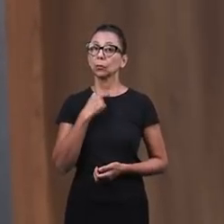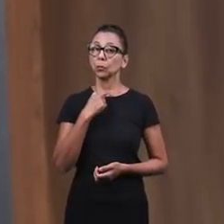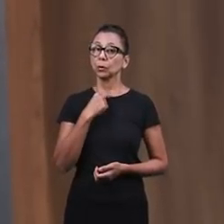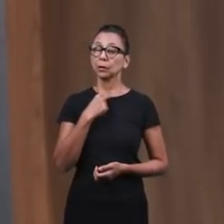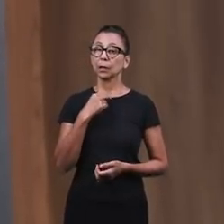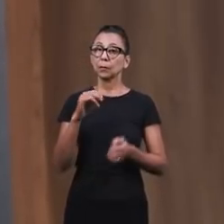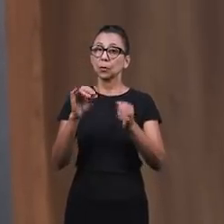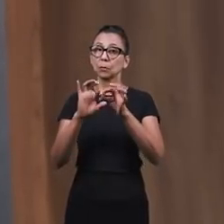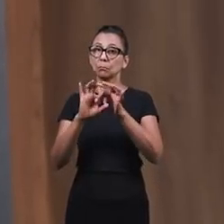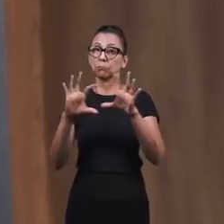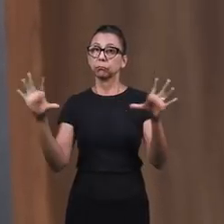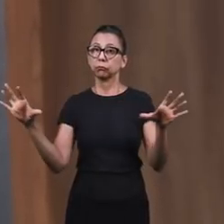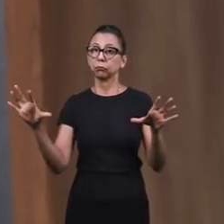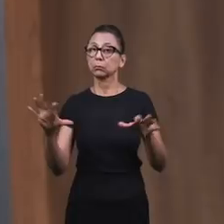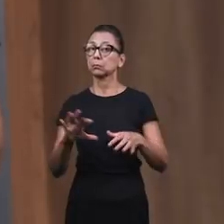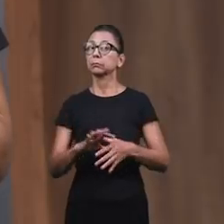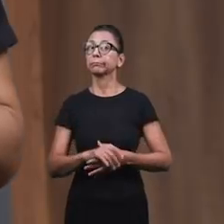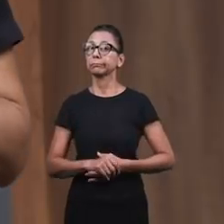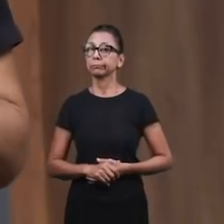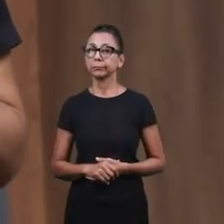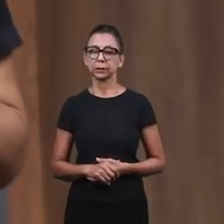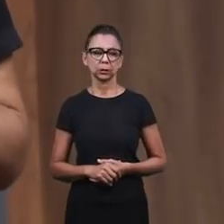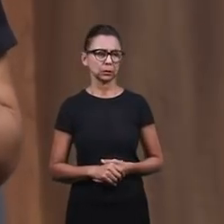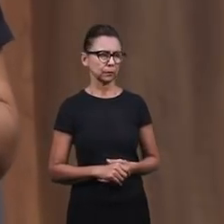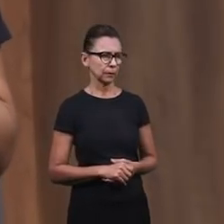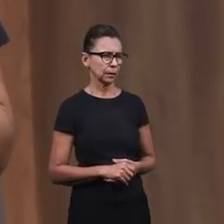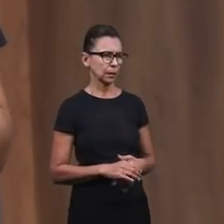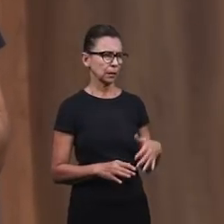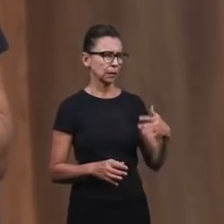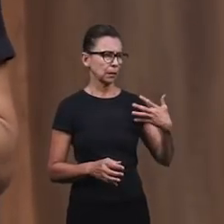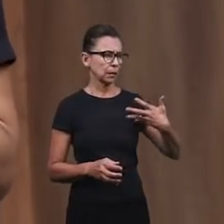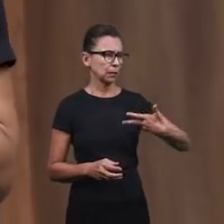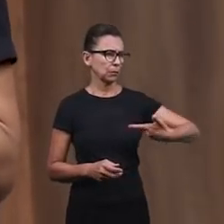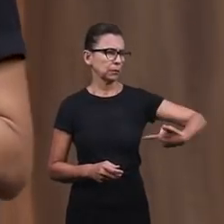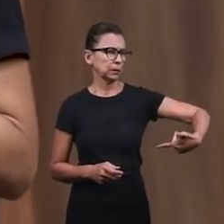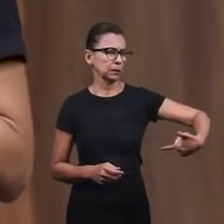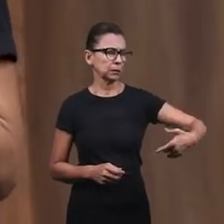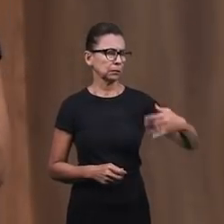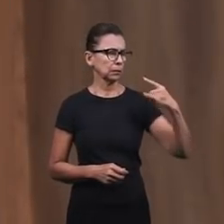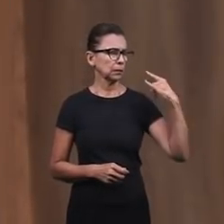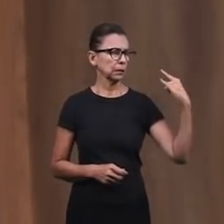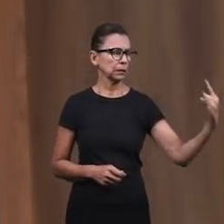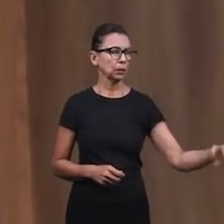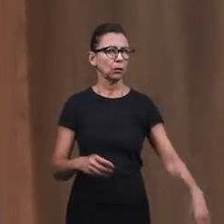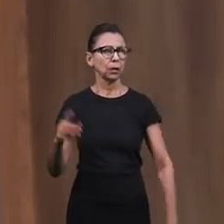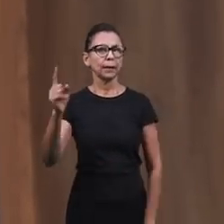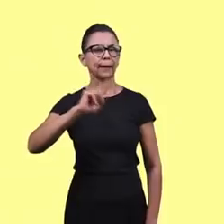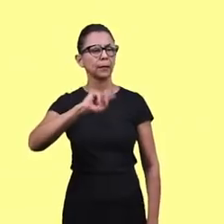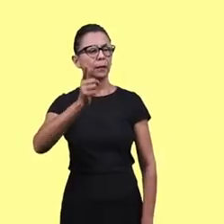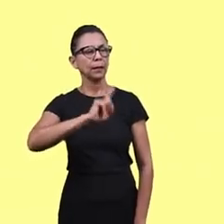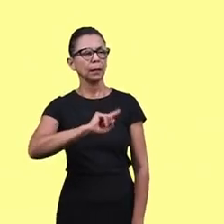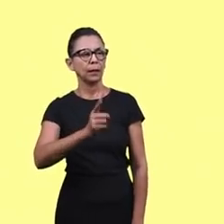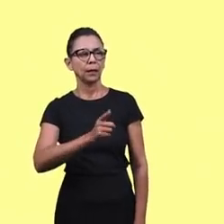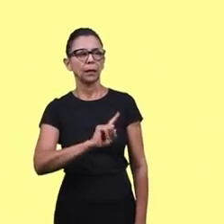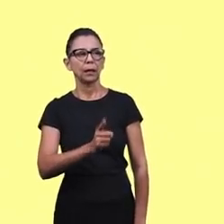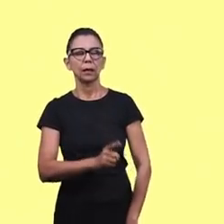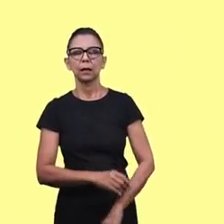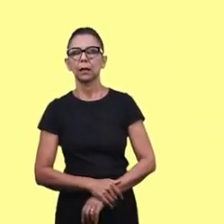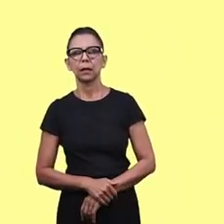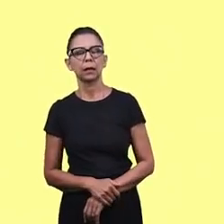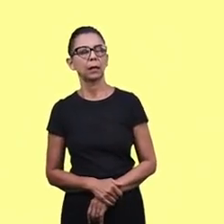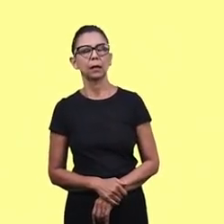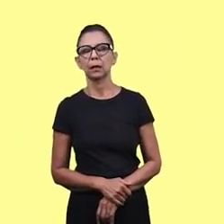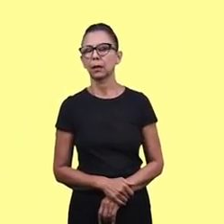para retirar nossa comunhão com o Senhor, nós devemos dizer não. Assim como essa menininha aqui está falando,